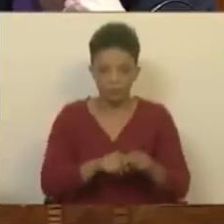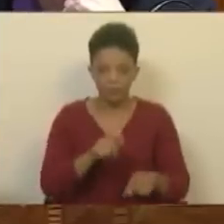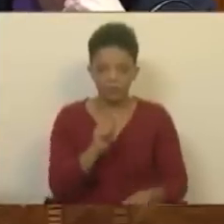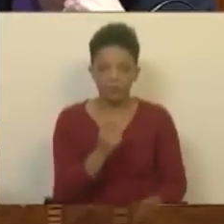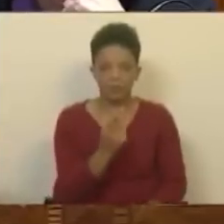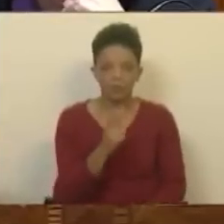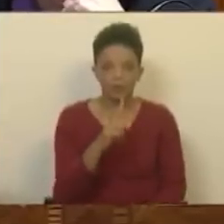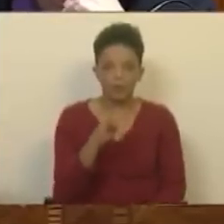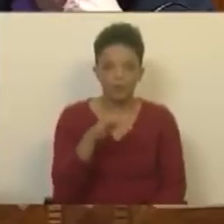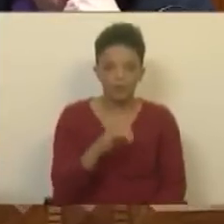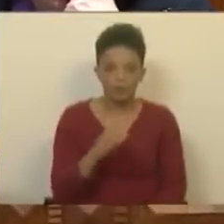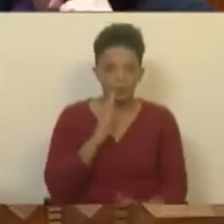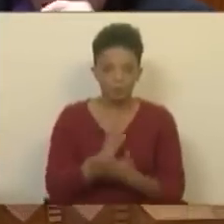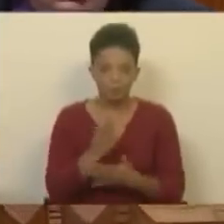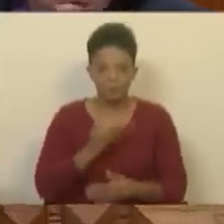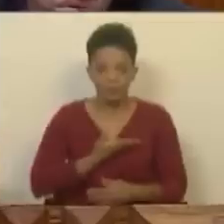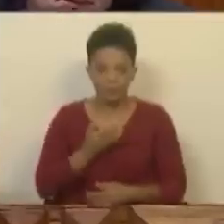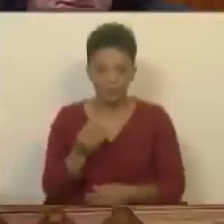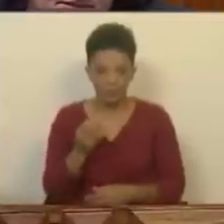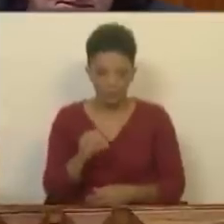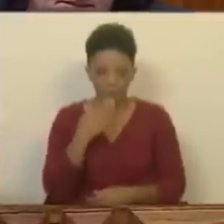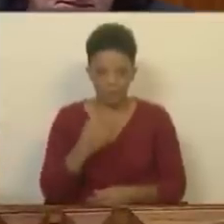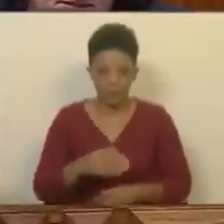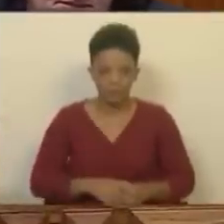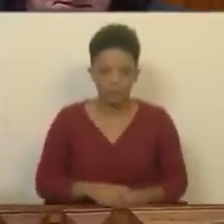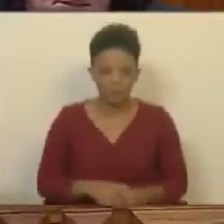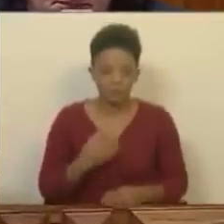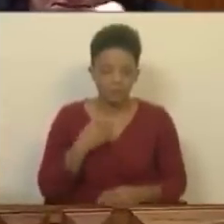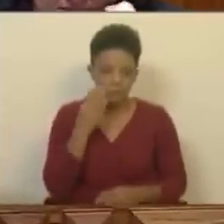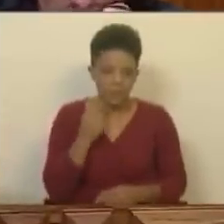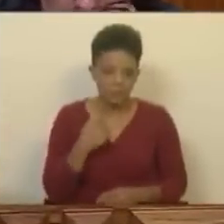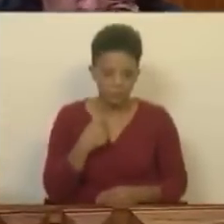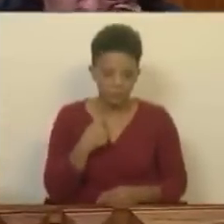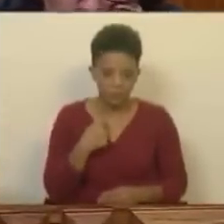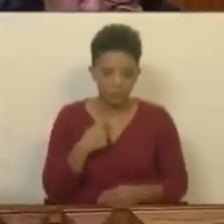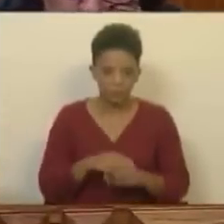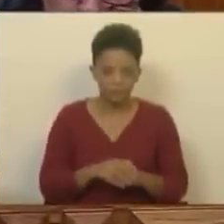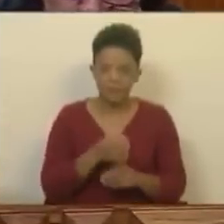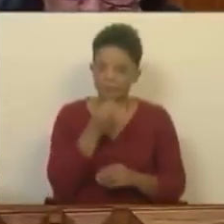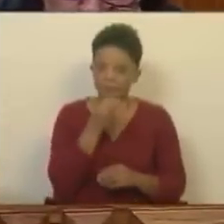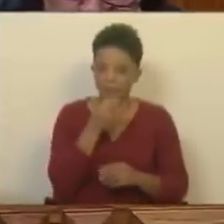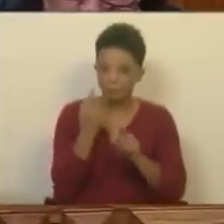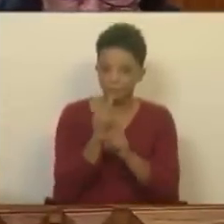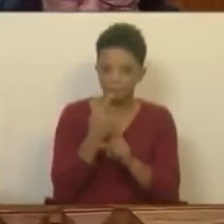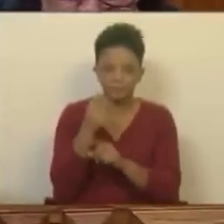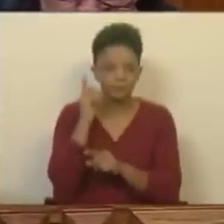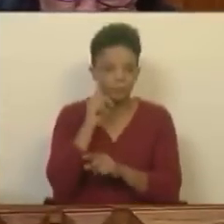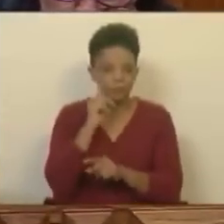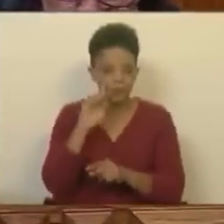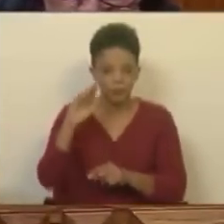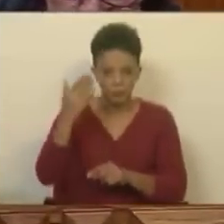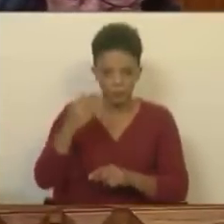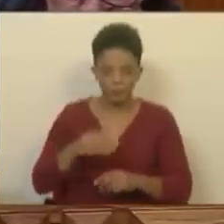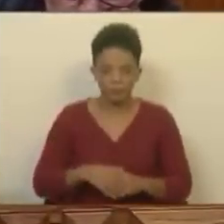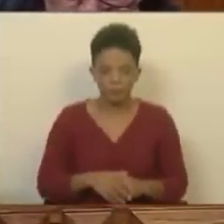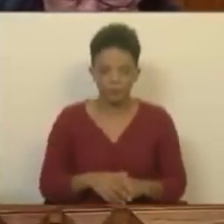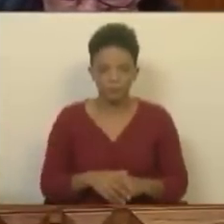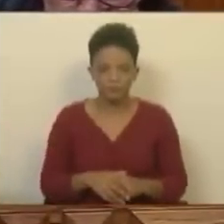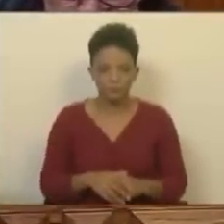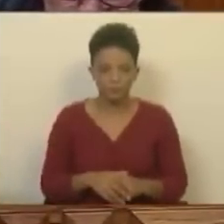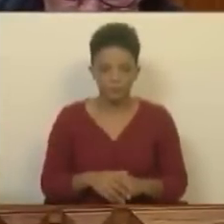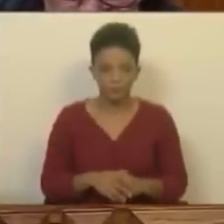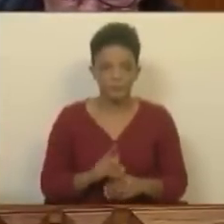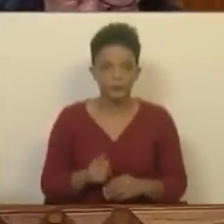Eurico brilhante dias acho que tocou no primeiro ponto muito importante que eu